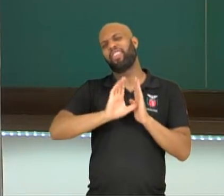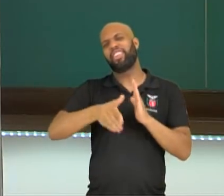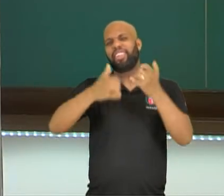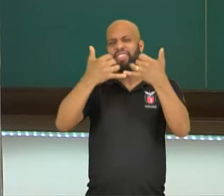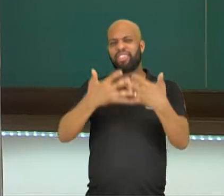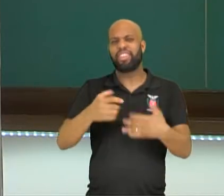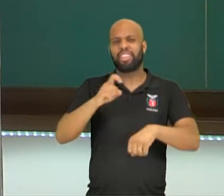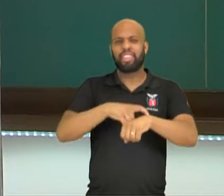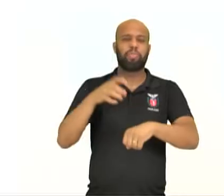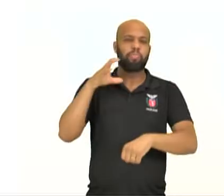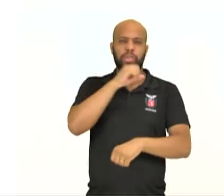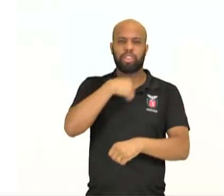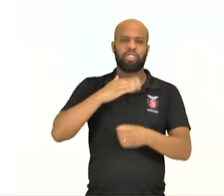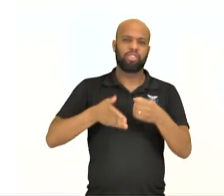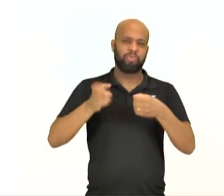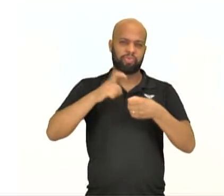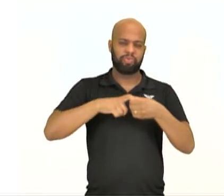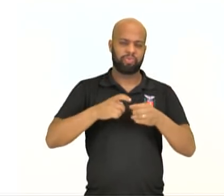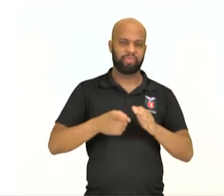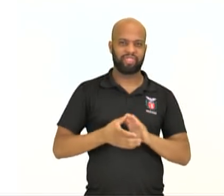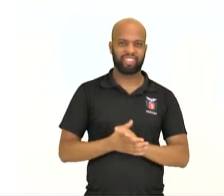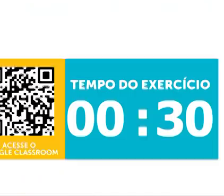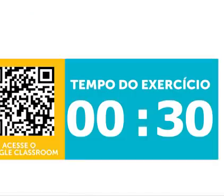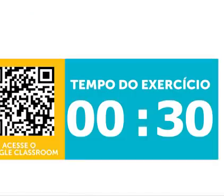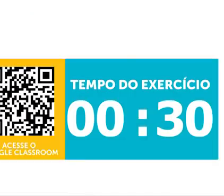muito pequeno para você e eu já volto.